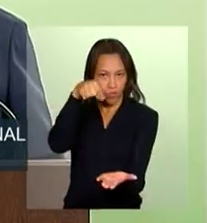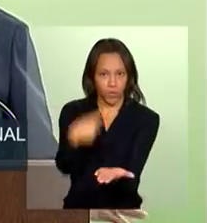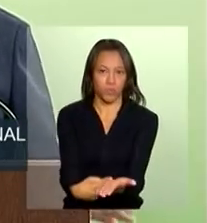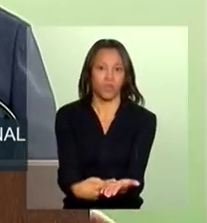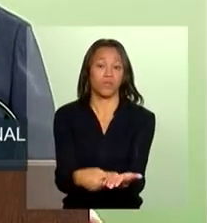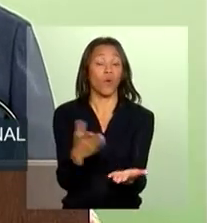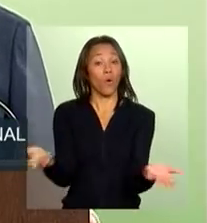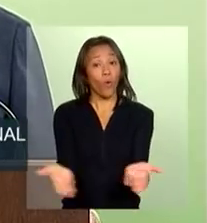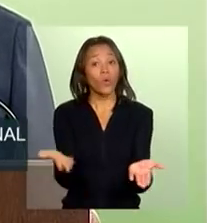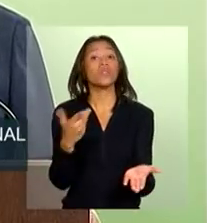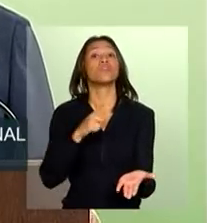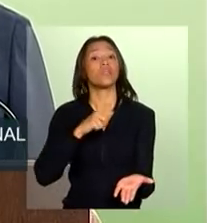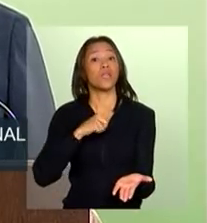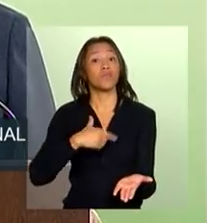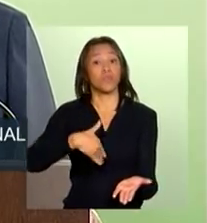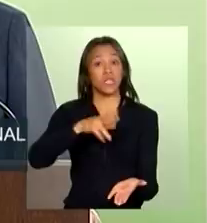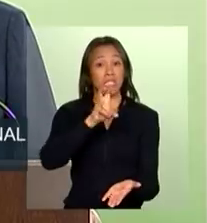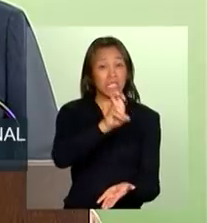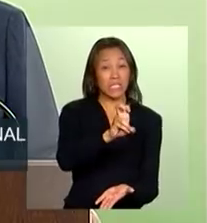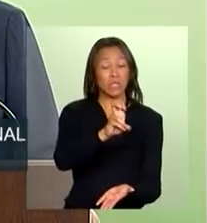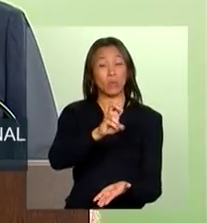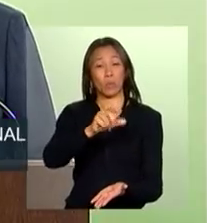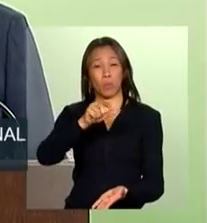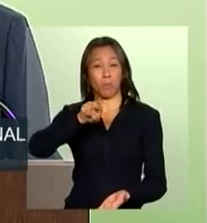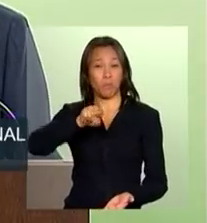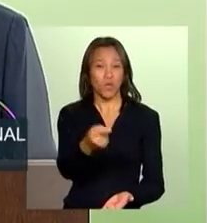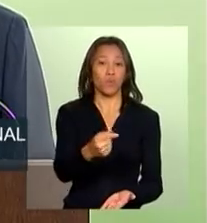Hoje nós temos já 5.270.